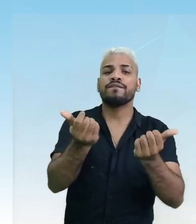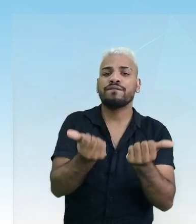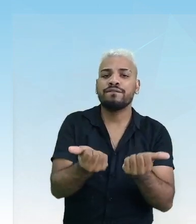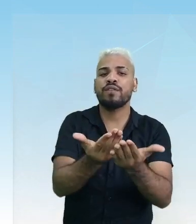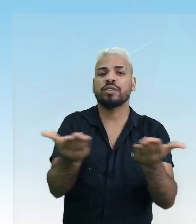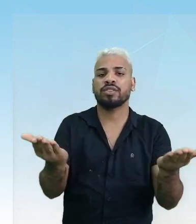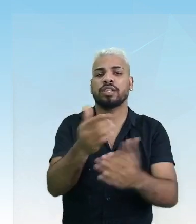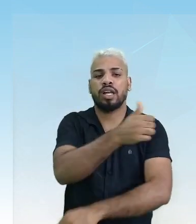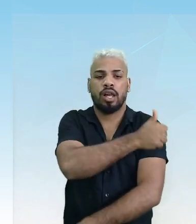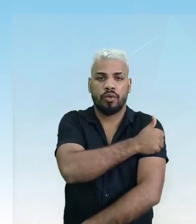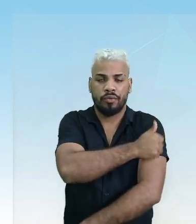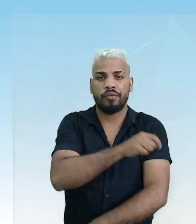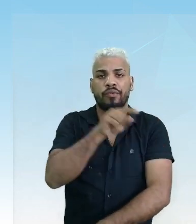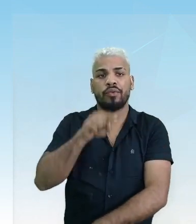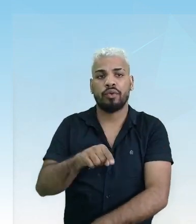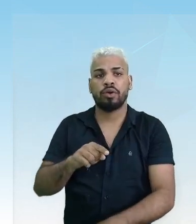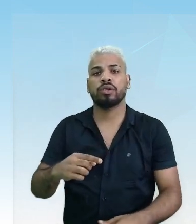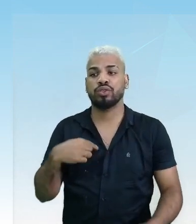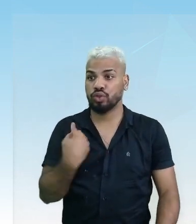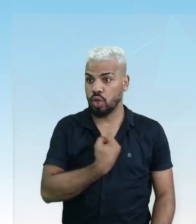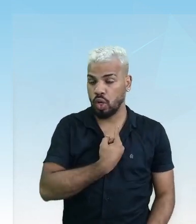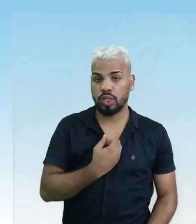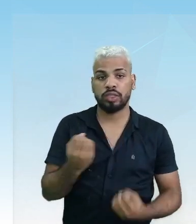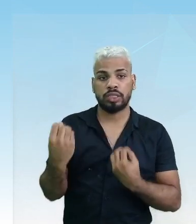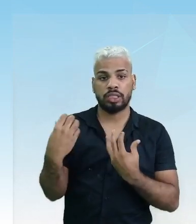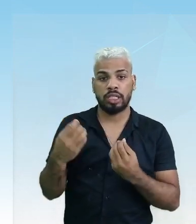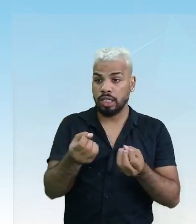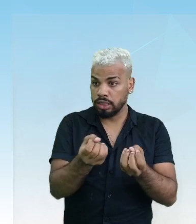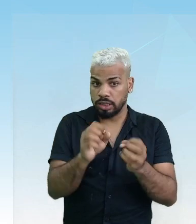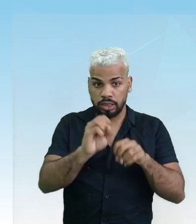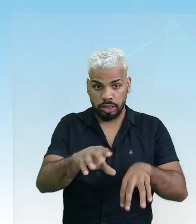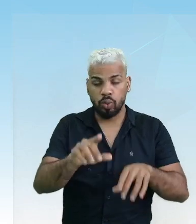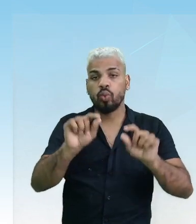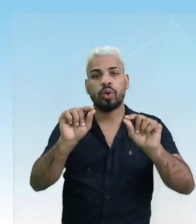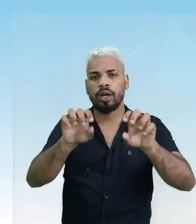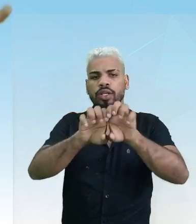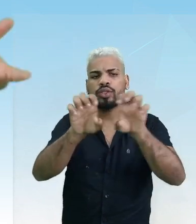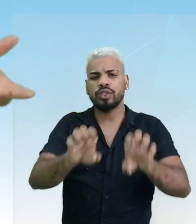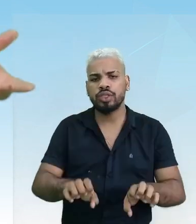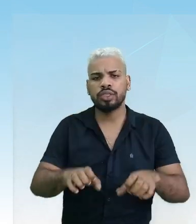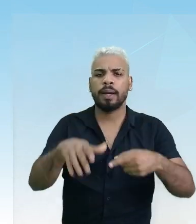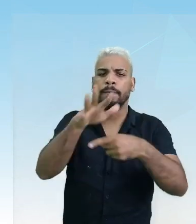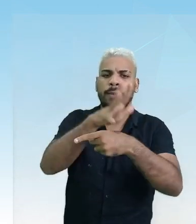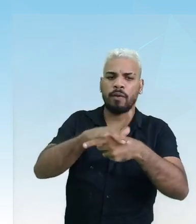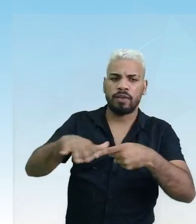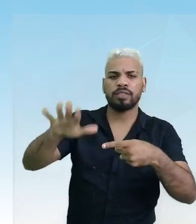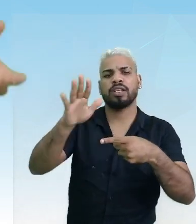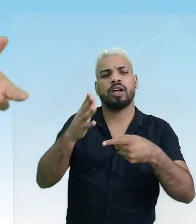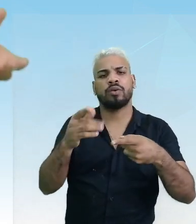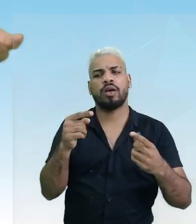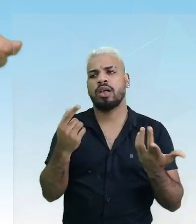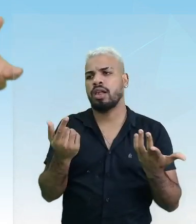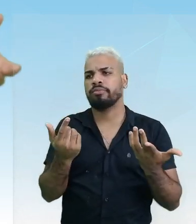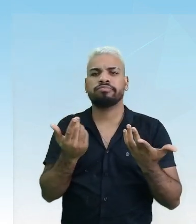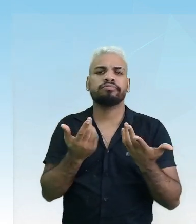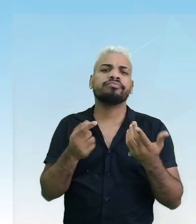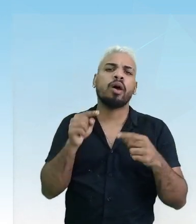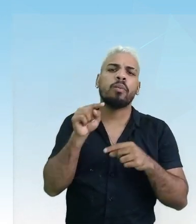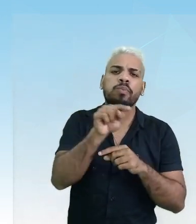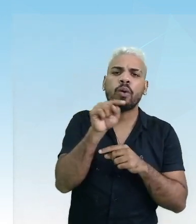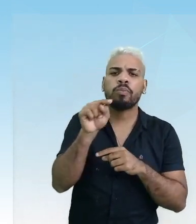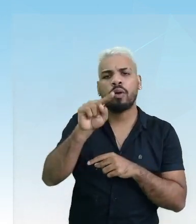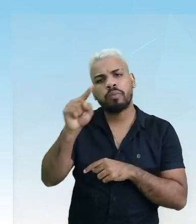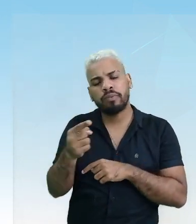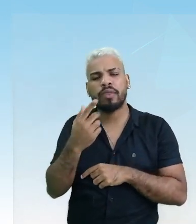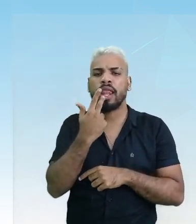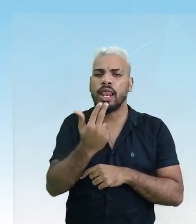vocês, estudantes, a nós, justamente as estruturas, a morfologia, a pontuação, etc., de